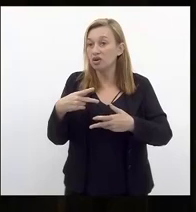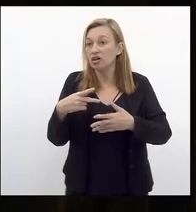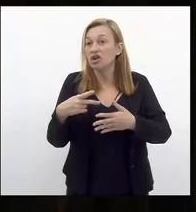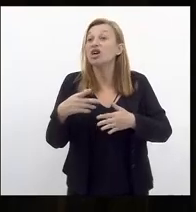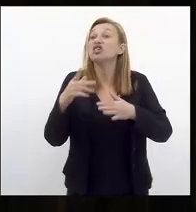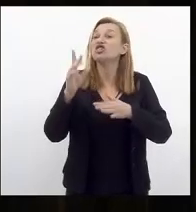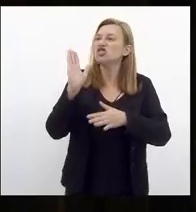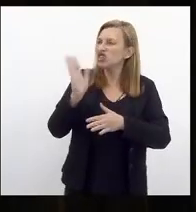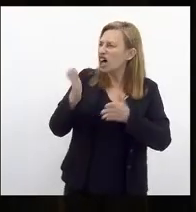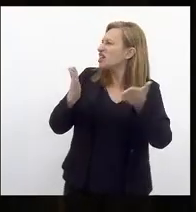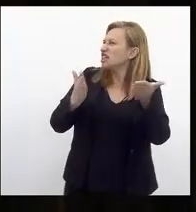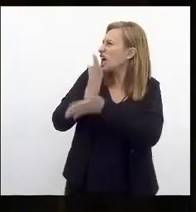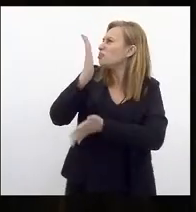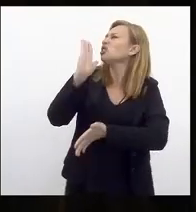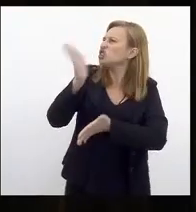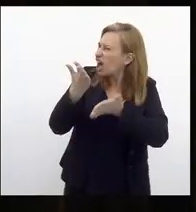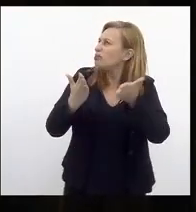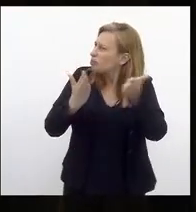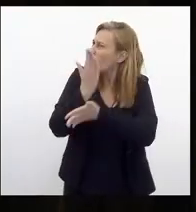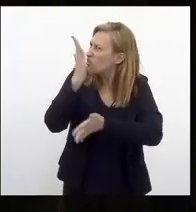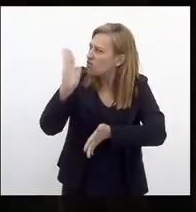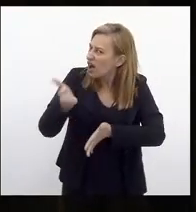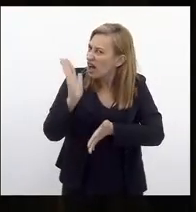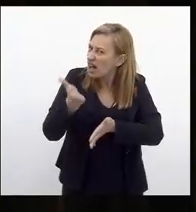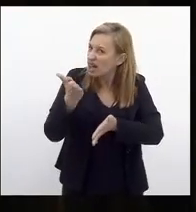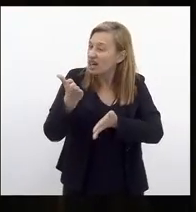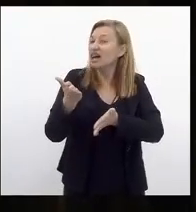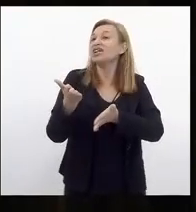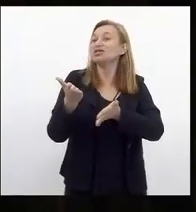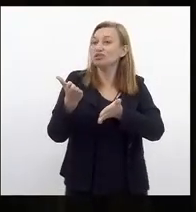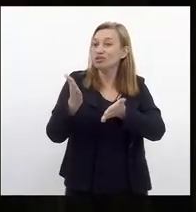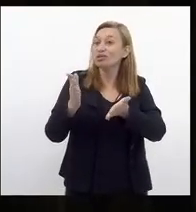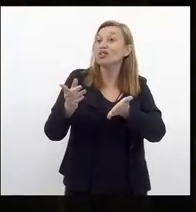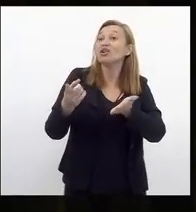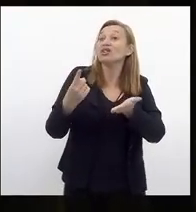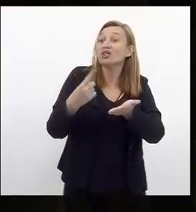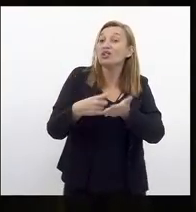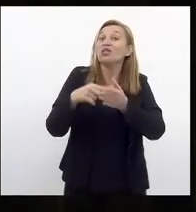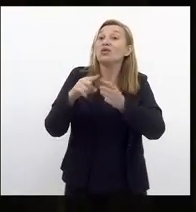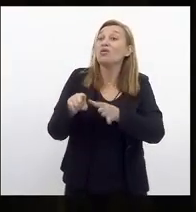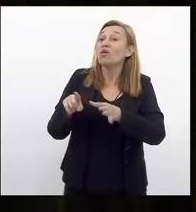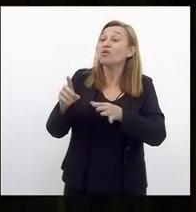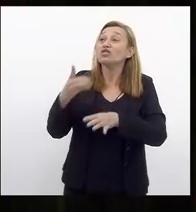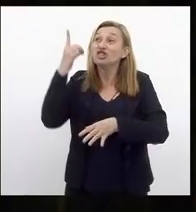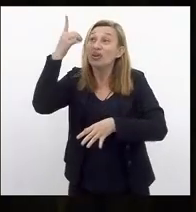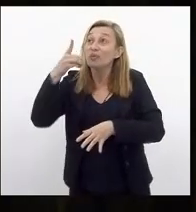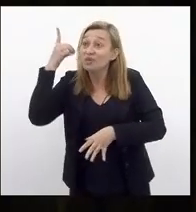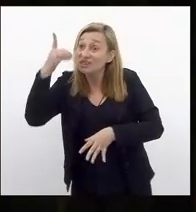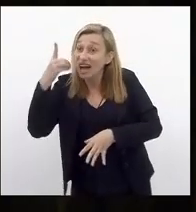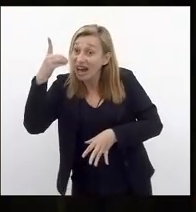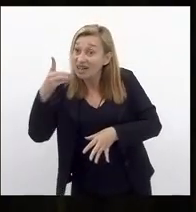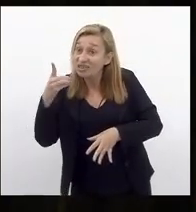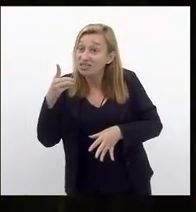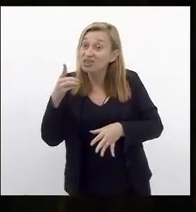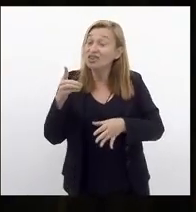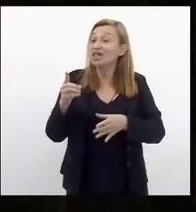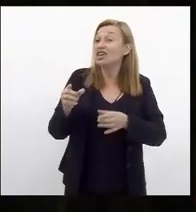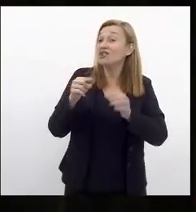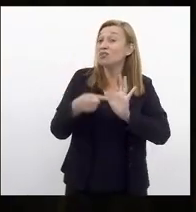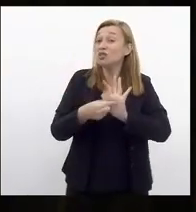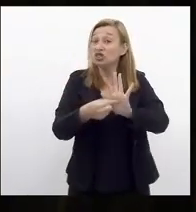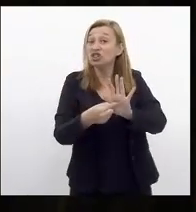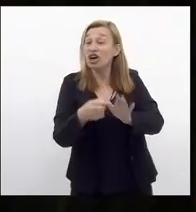está provado Está aprovado com a conivência dos covardes que manifestam foto e